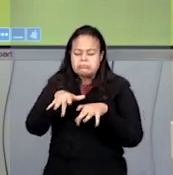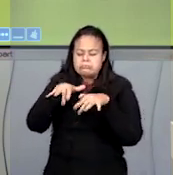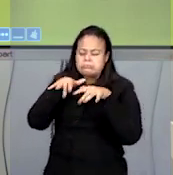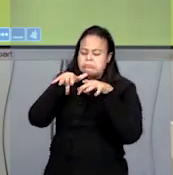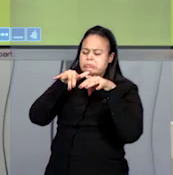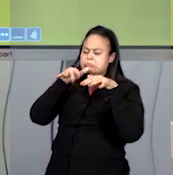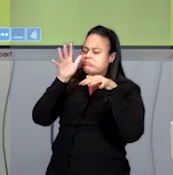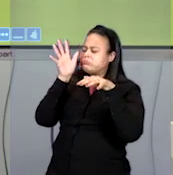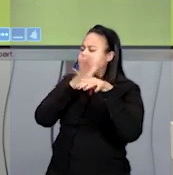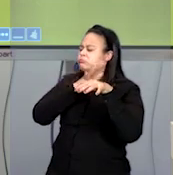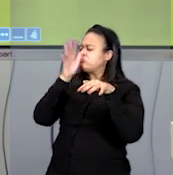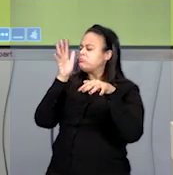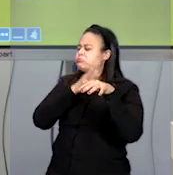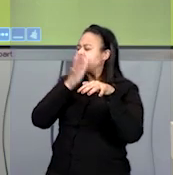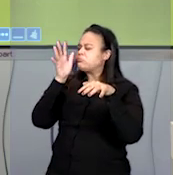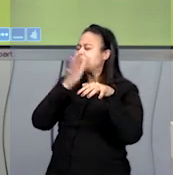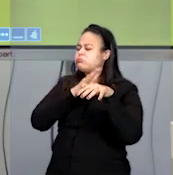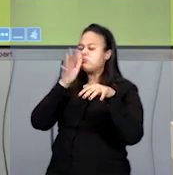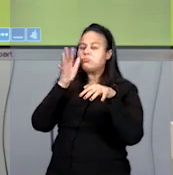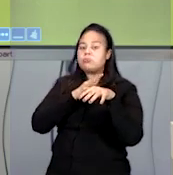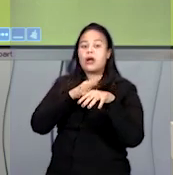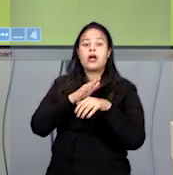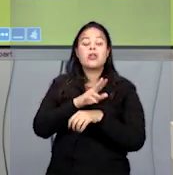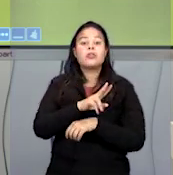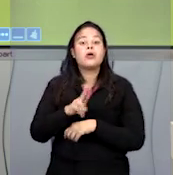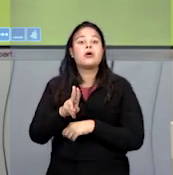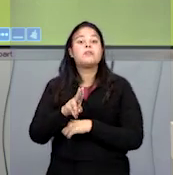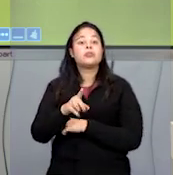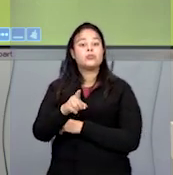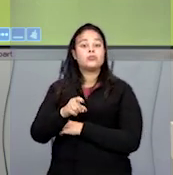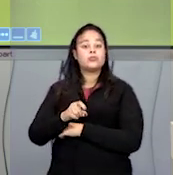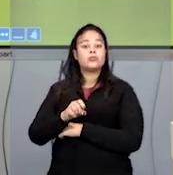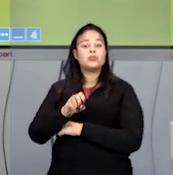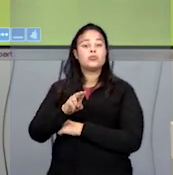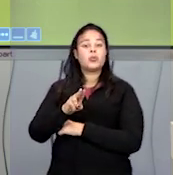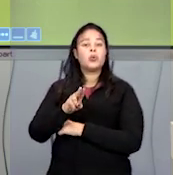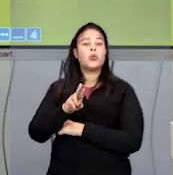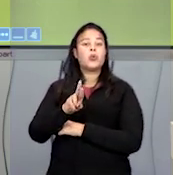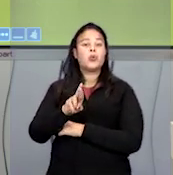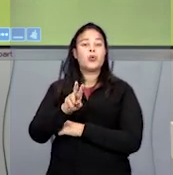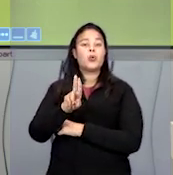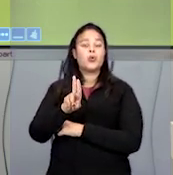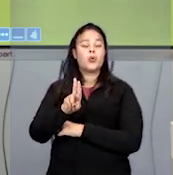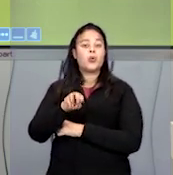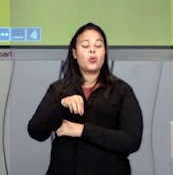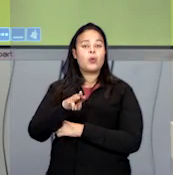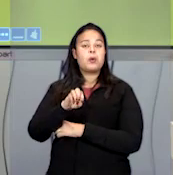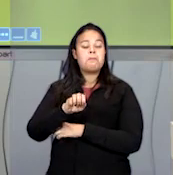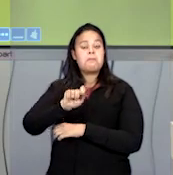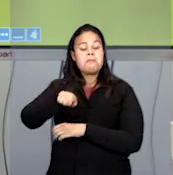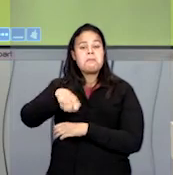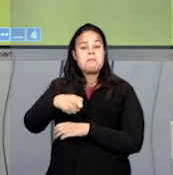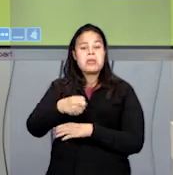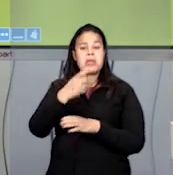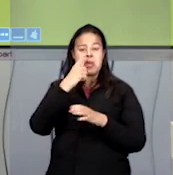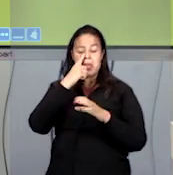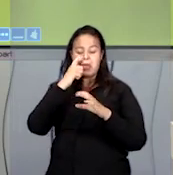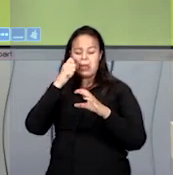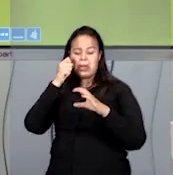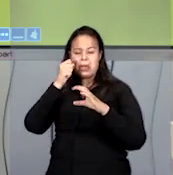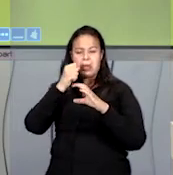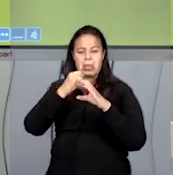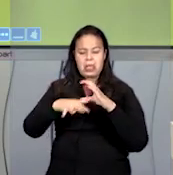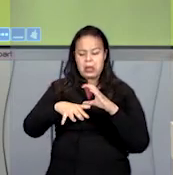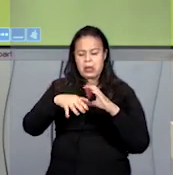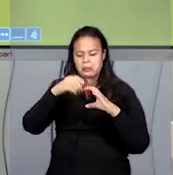que é o chorume. Além dele ser mal cheiroso, ele contém substâncias potencialmente tóxicas para o ambiente. E